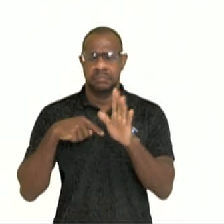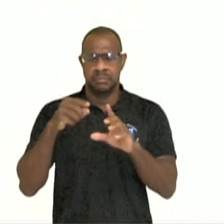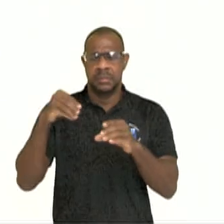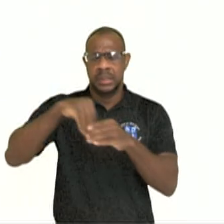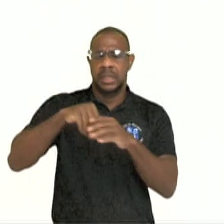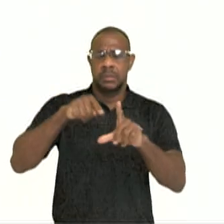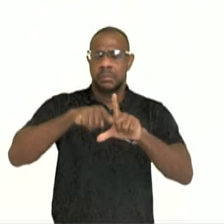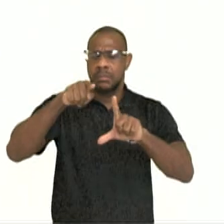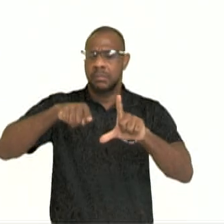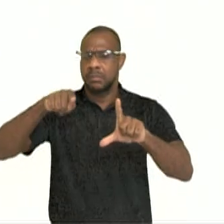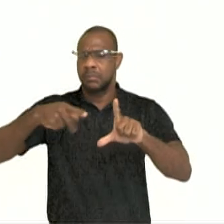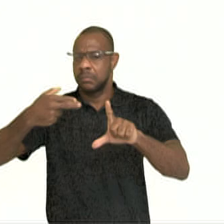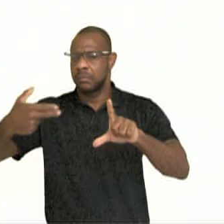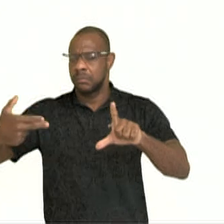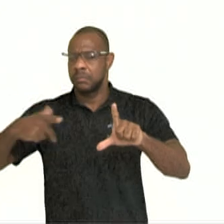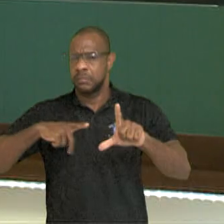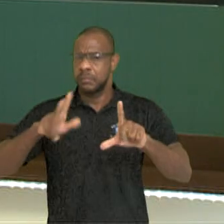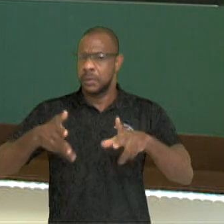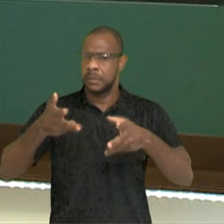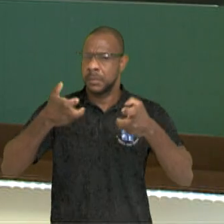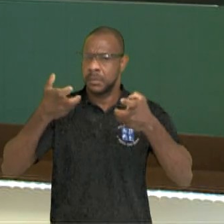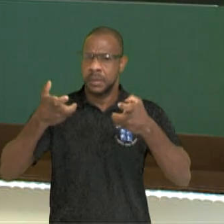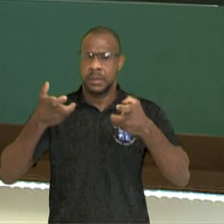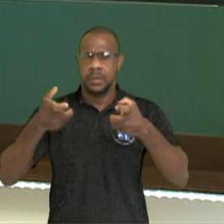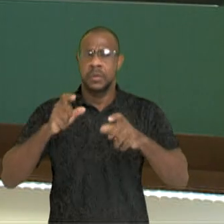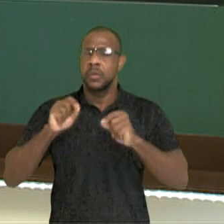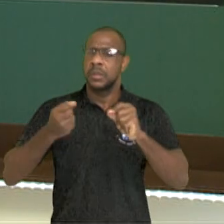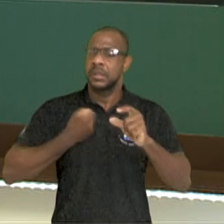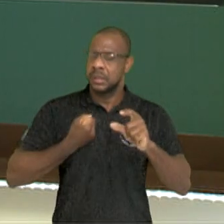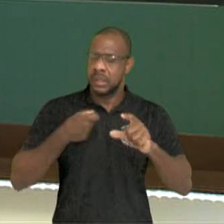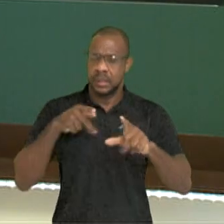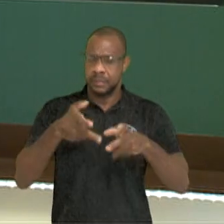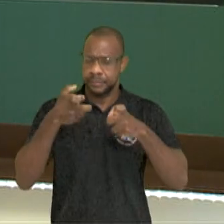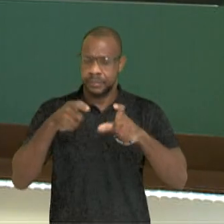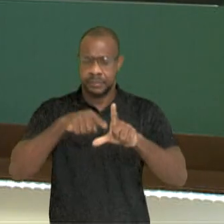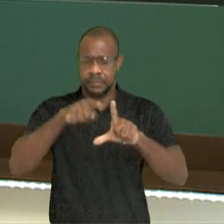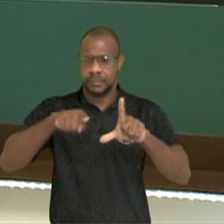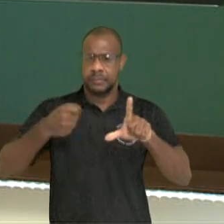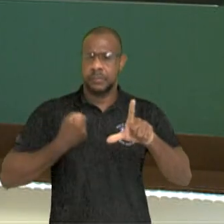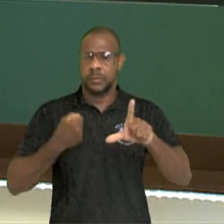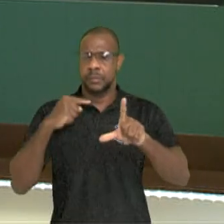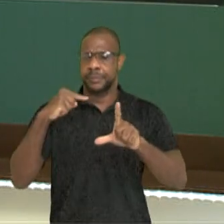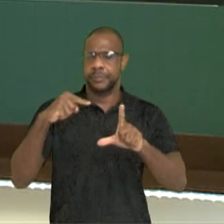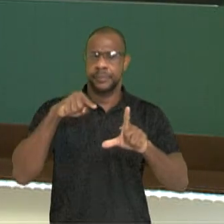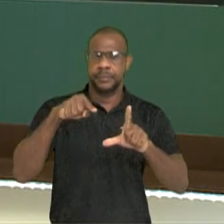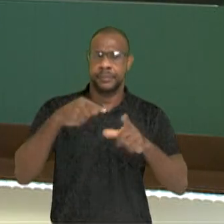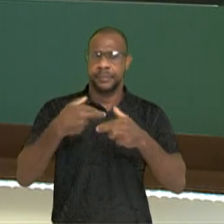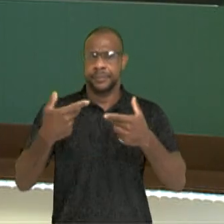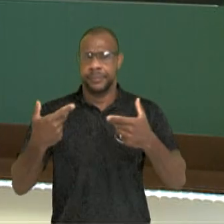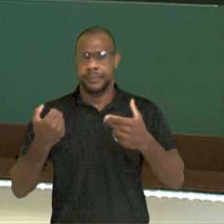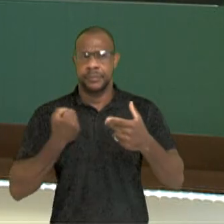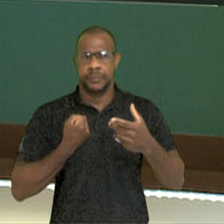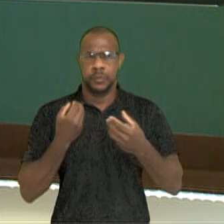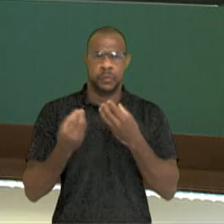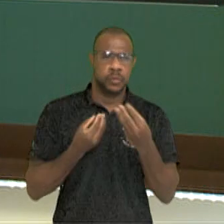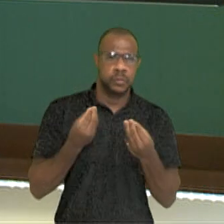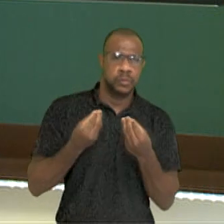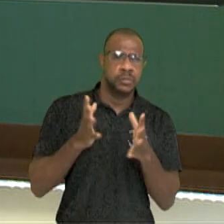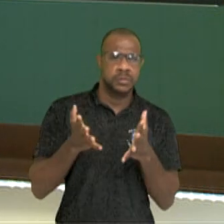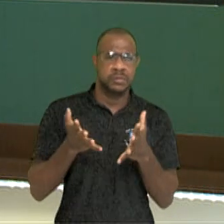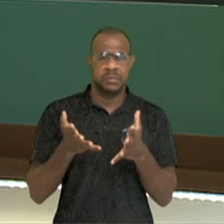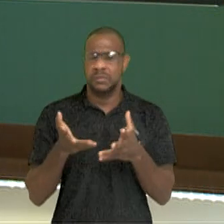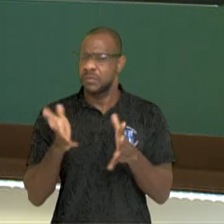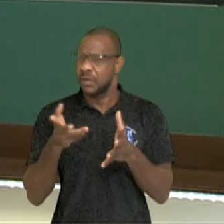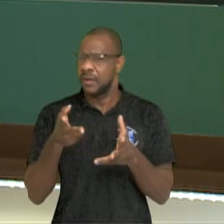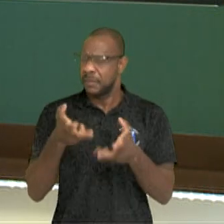representações gráficas? Já perceberam a existência desses números nos gráficos? Se vocês já viram